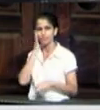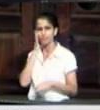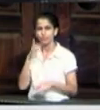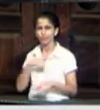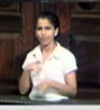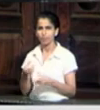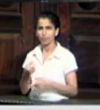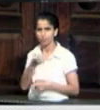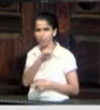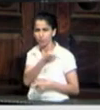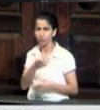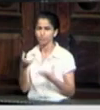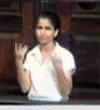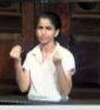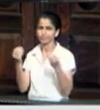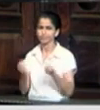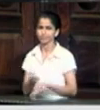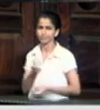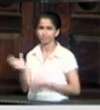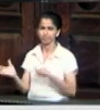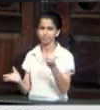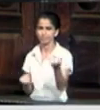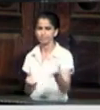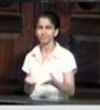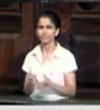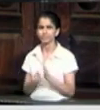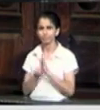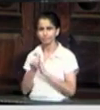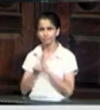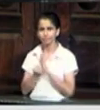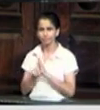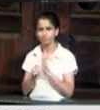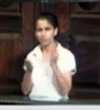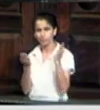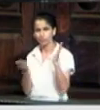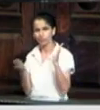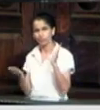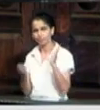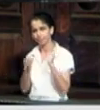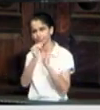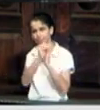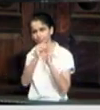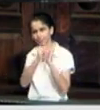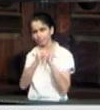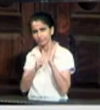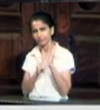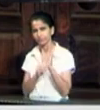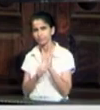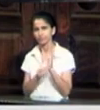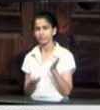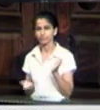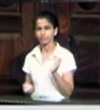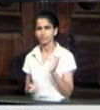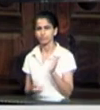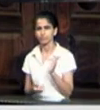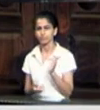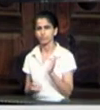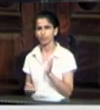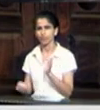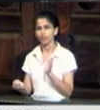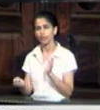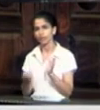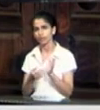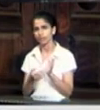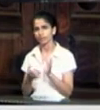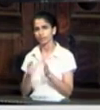pela Polícia Militar, a análise daqueles dados que eu acabo de repetir, que chegam a